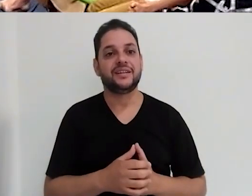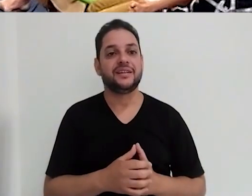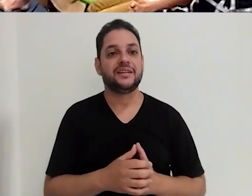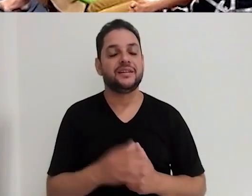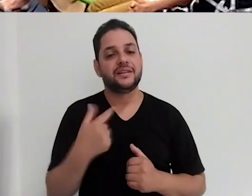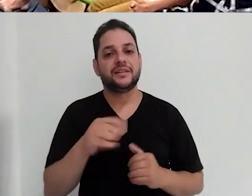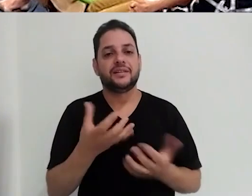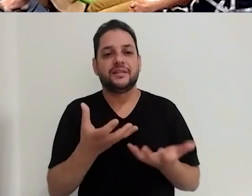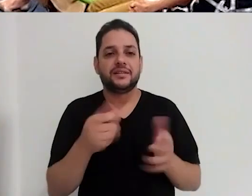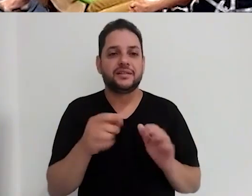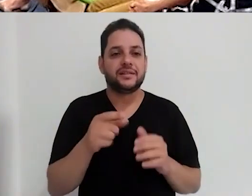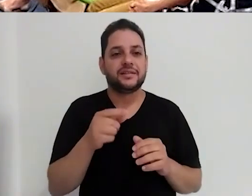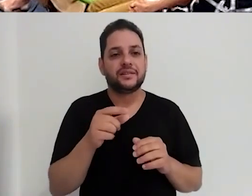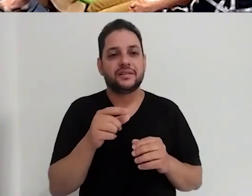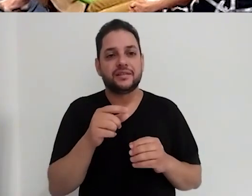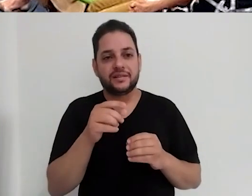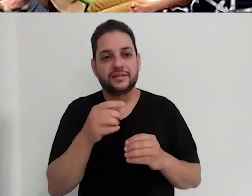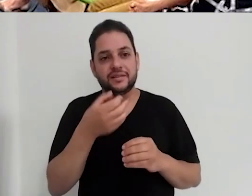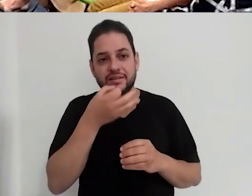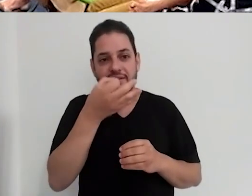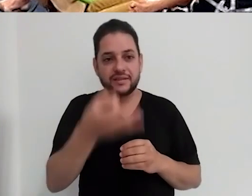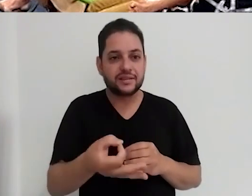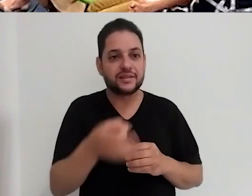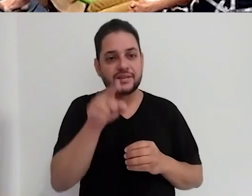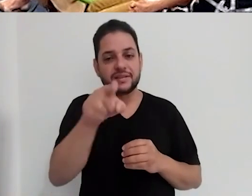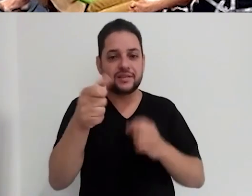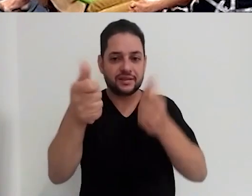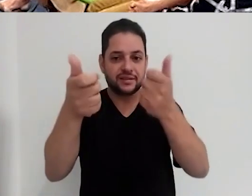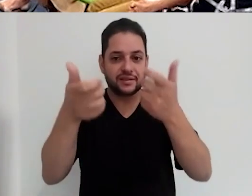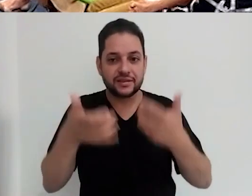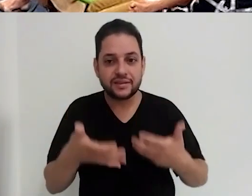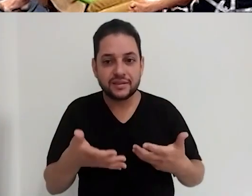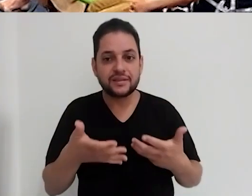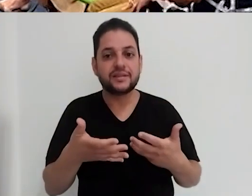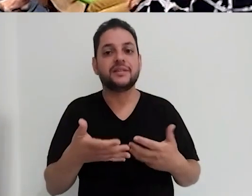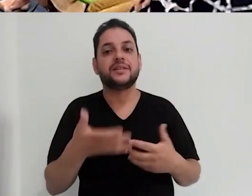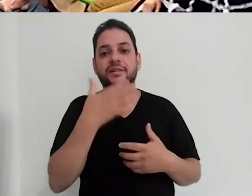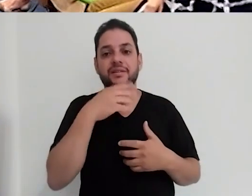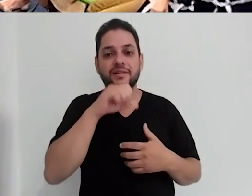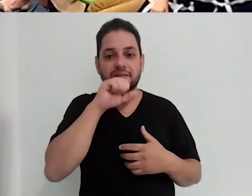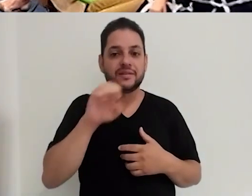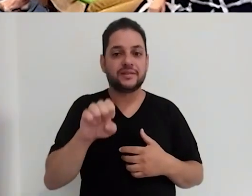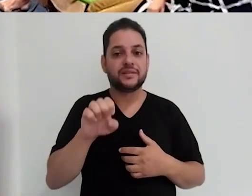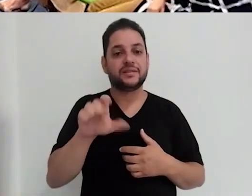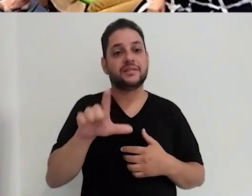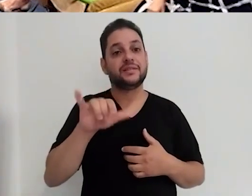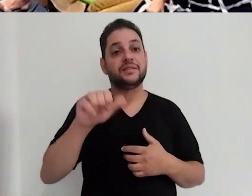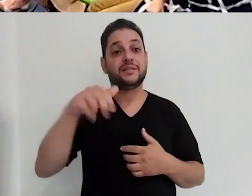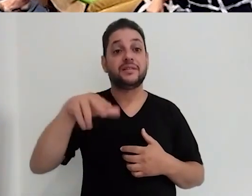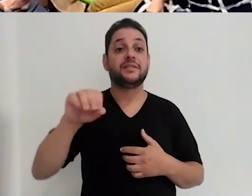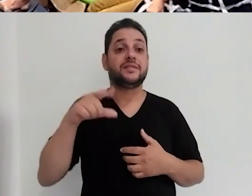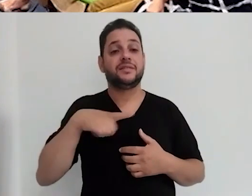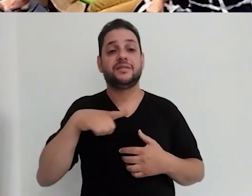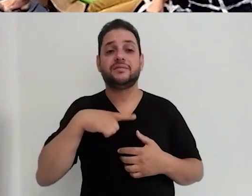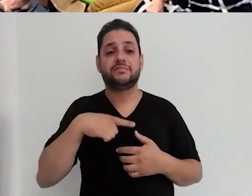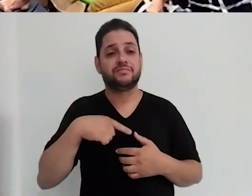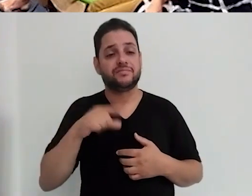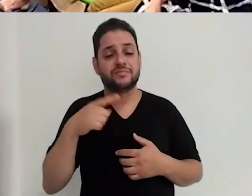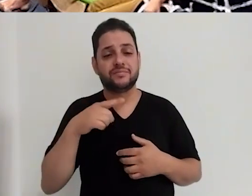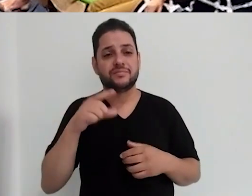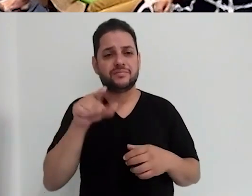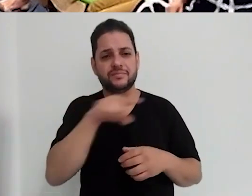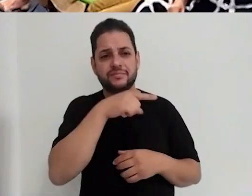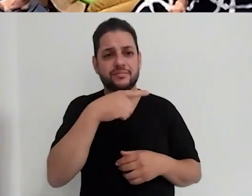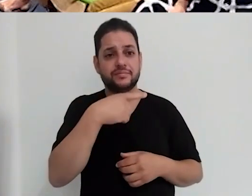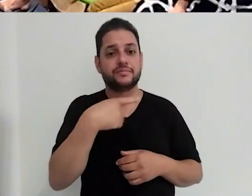fazer um comentário também sobre o que você acabou de falar do pai da Liana. Para mim, o caso da Liana é muito emblemático, porque assim como você colocou o caso da Leila e